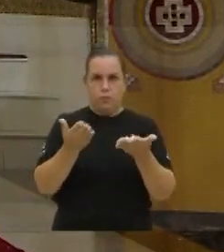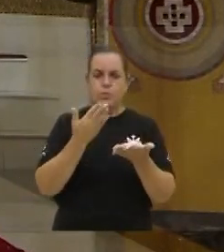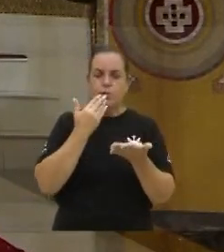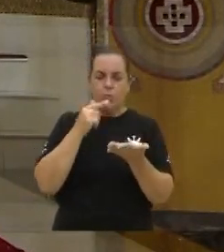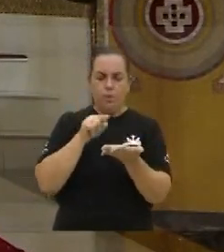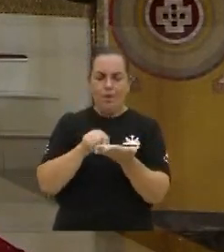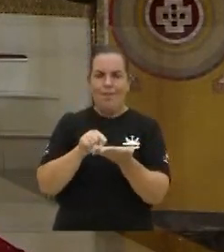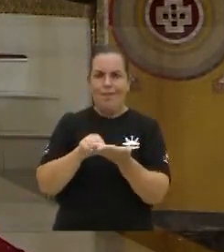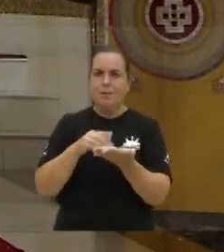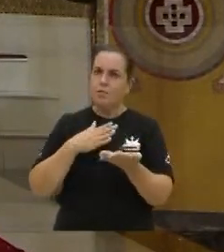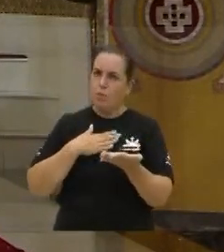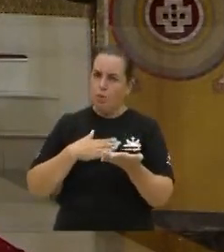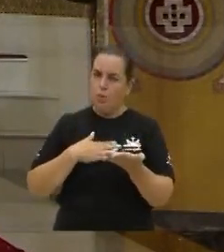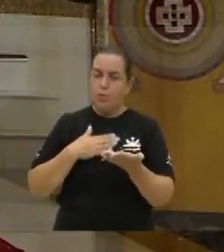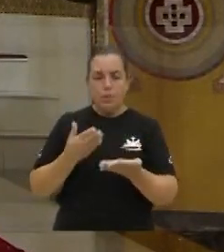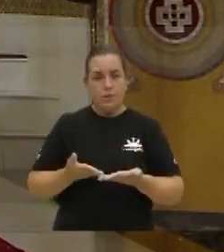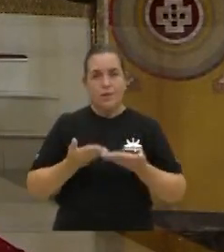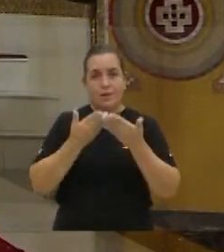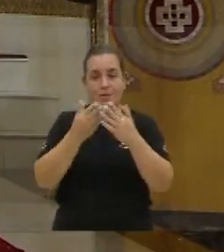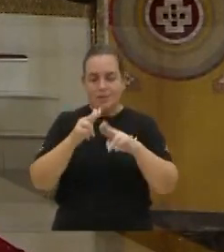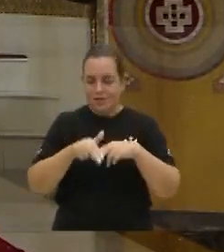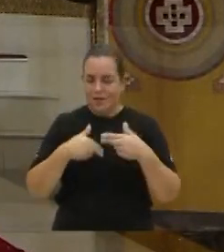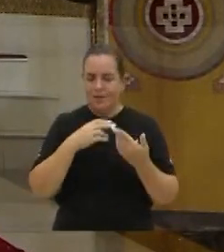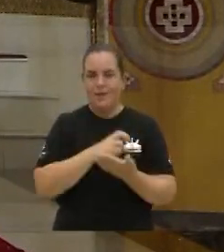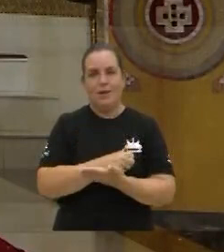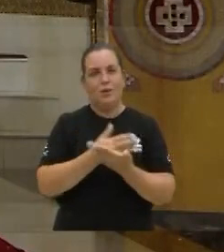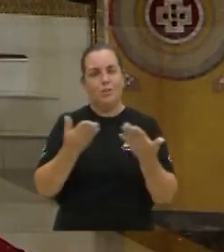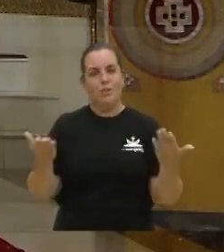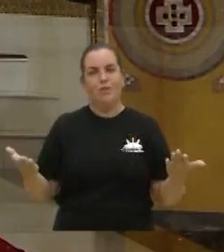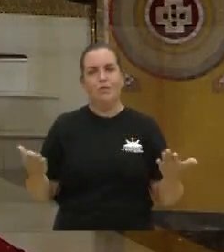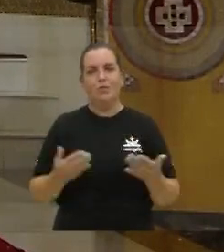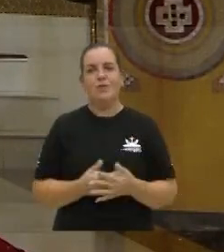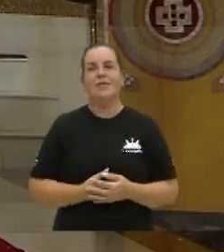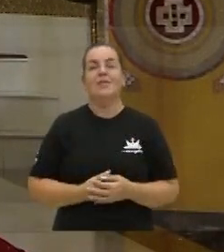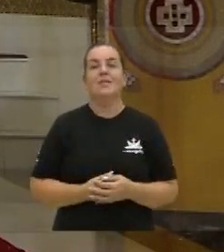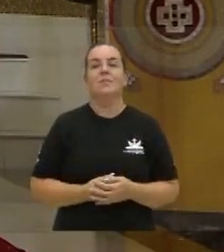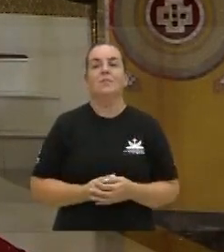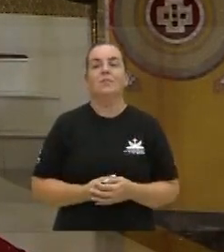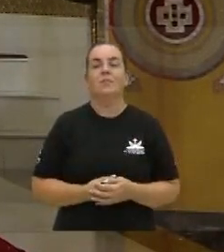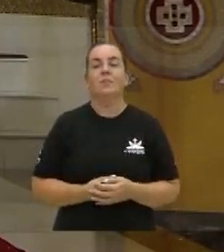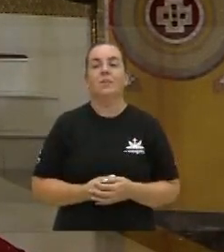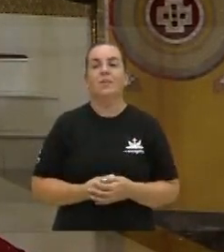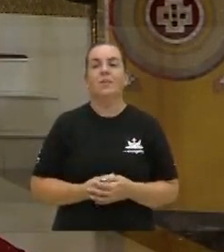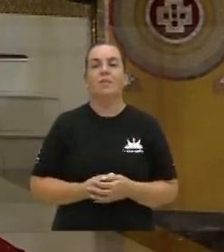todos e comei, isto é meu corpo, que será entregue por vós.